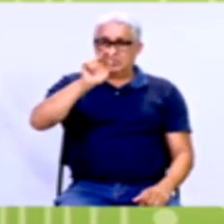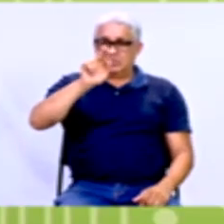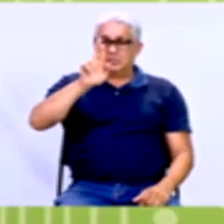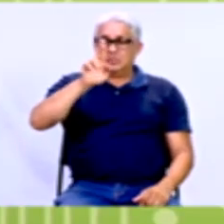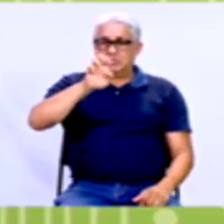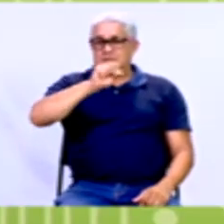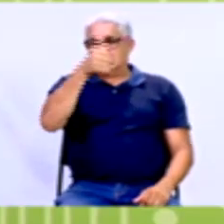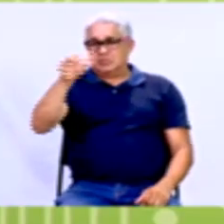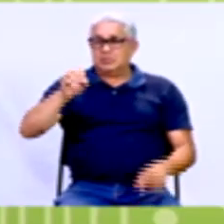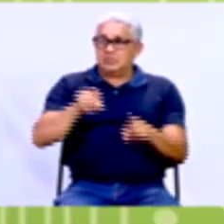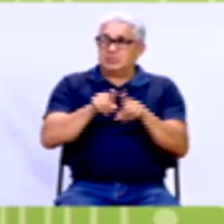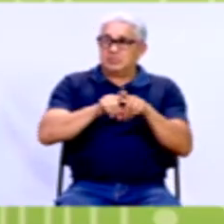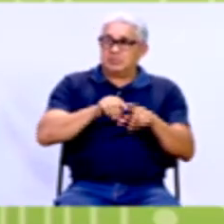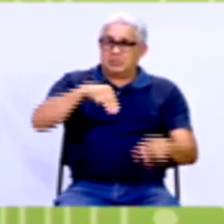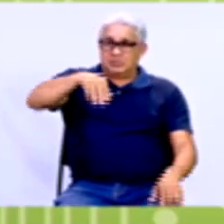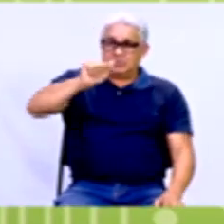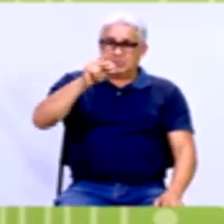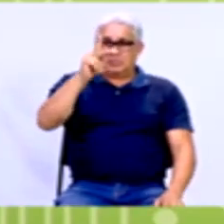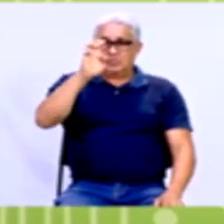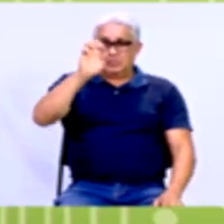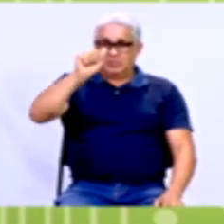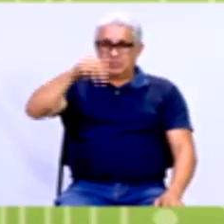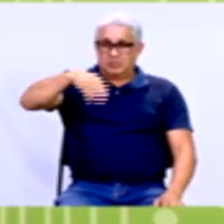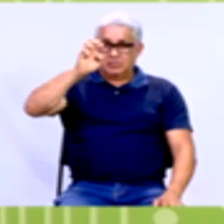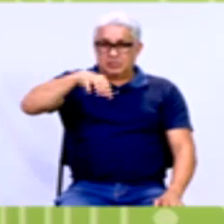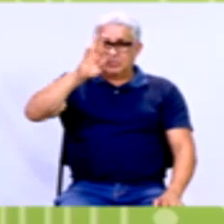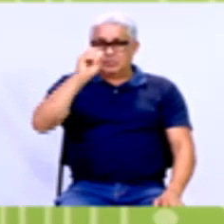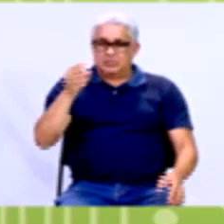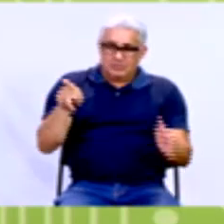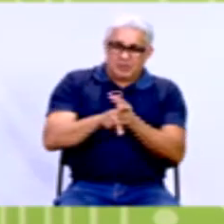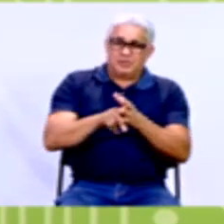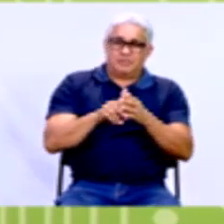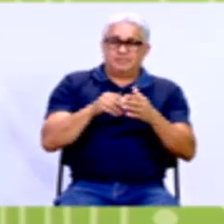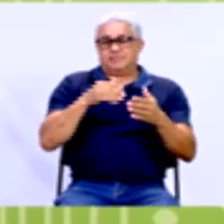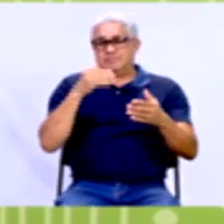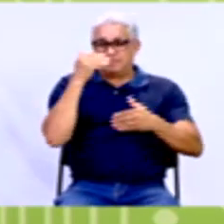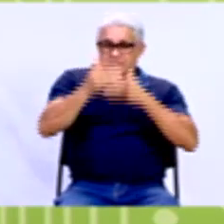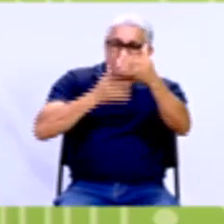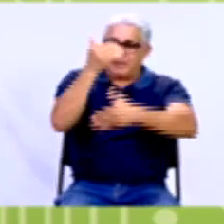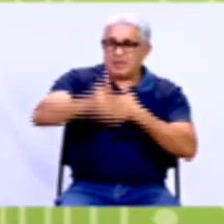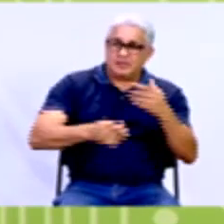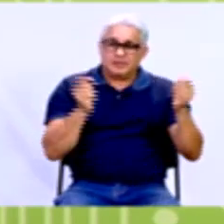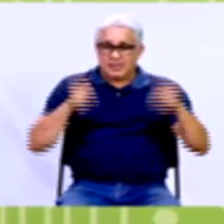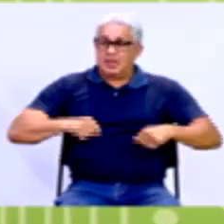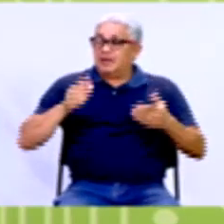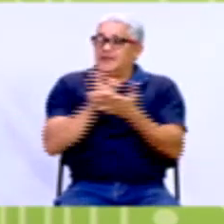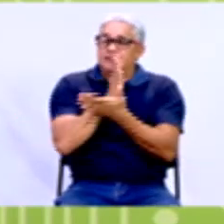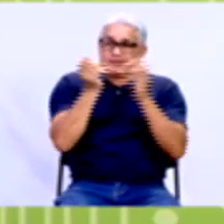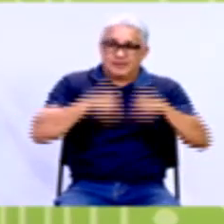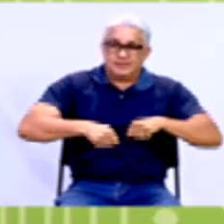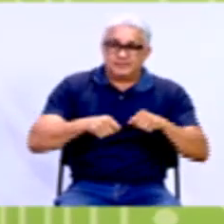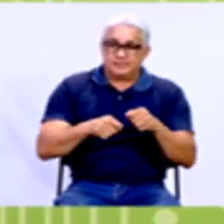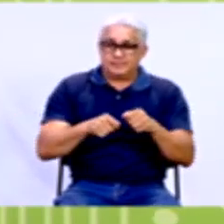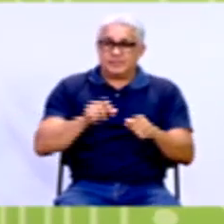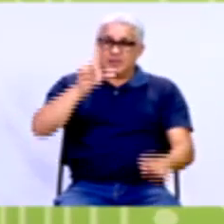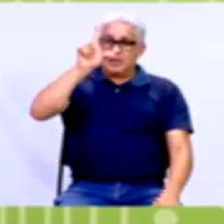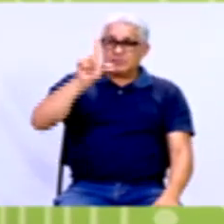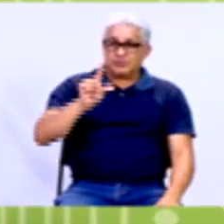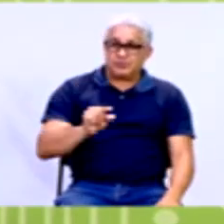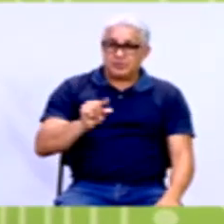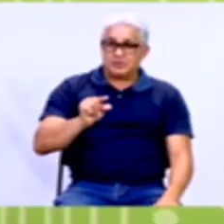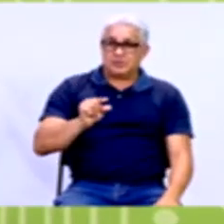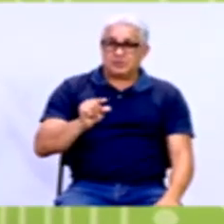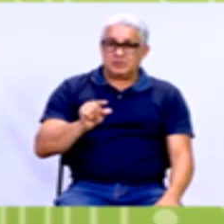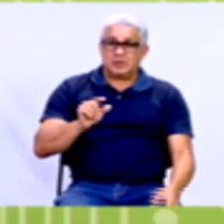mapeamento dos processos é muito importante dentro da empresa, porque às vezes tem muitas coisas que a gente pode reduzir, tem coisa até que a gente